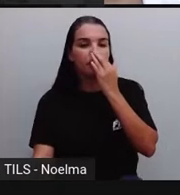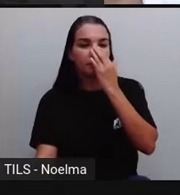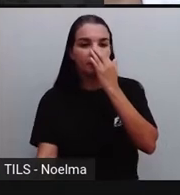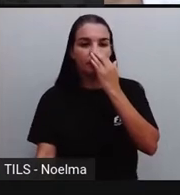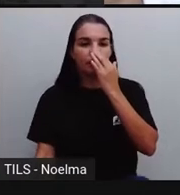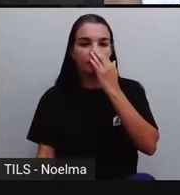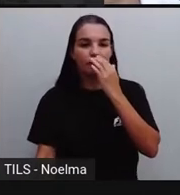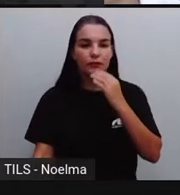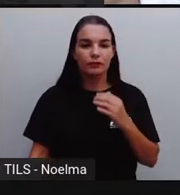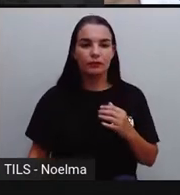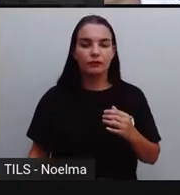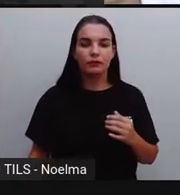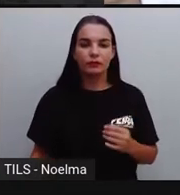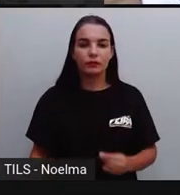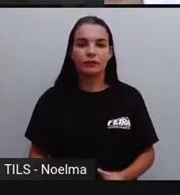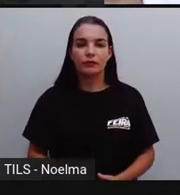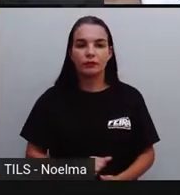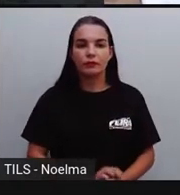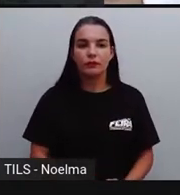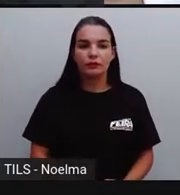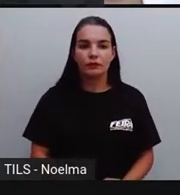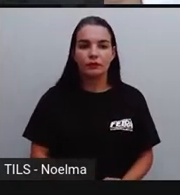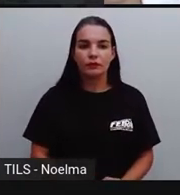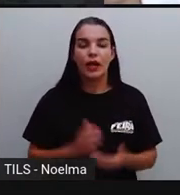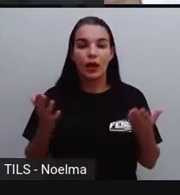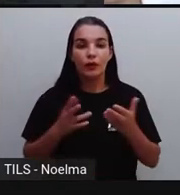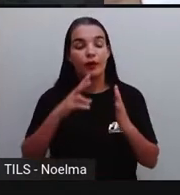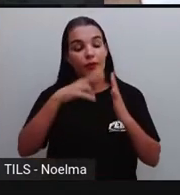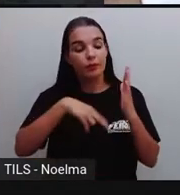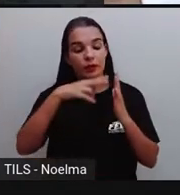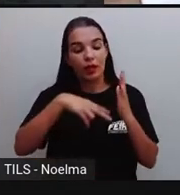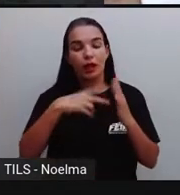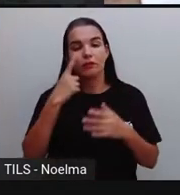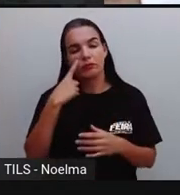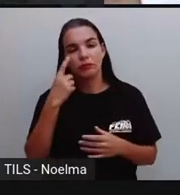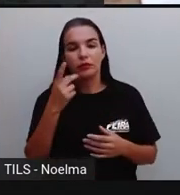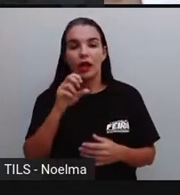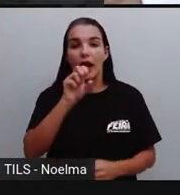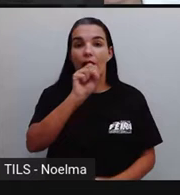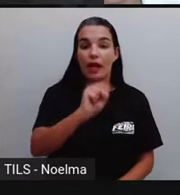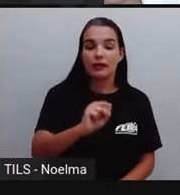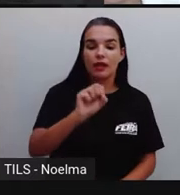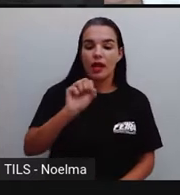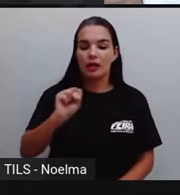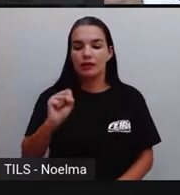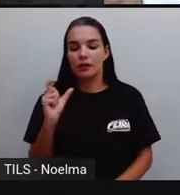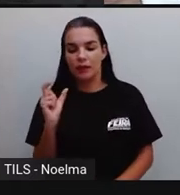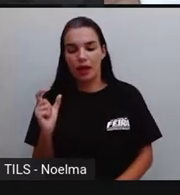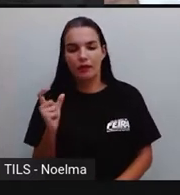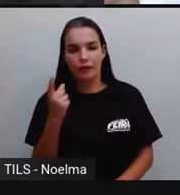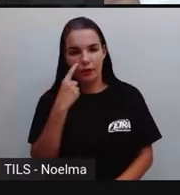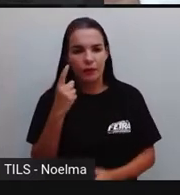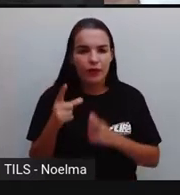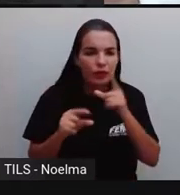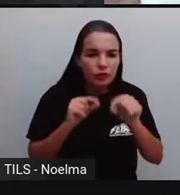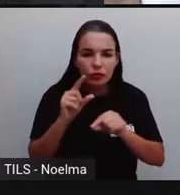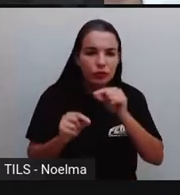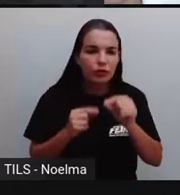gente leu ali sobre a família Souza. Então, a gente agora quer as palavrinhas que têm dois sis,